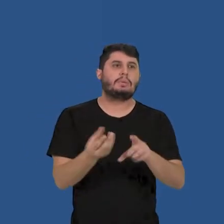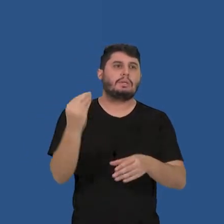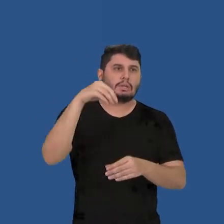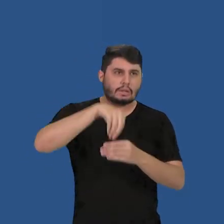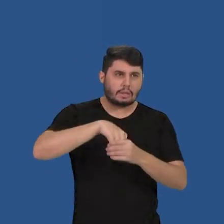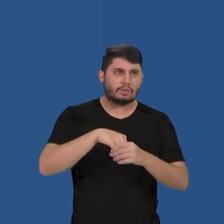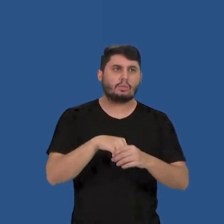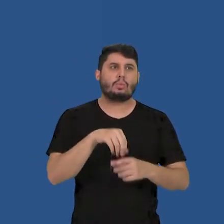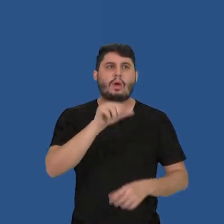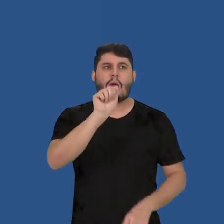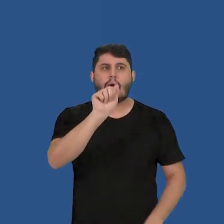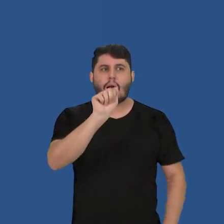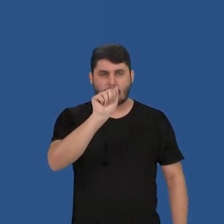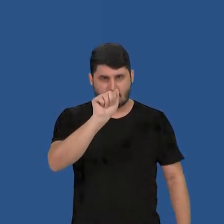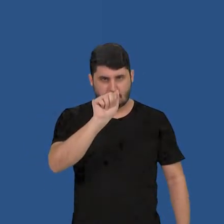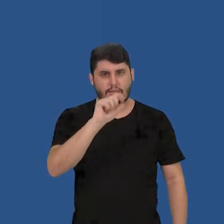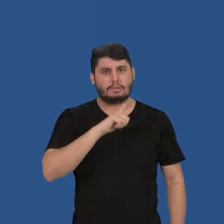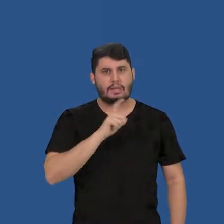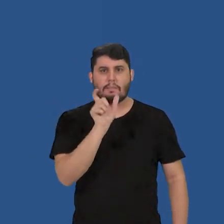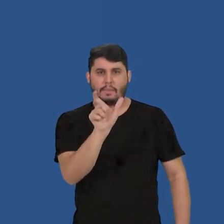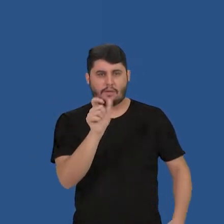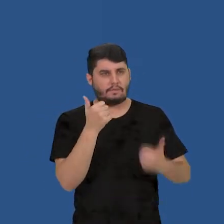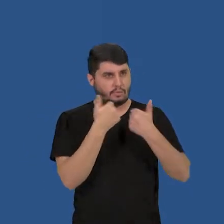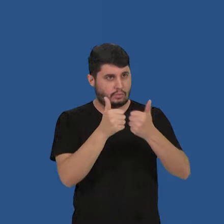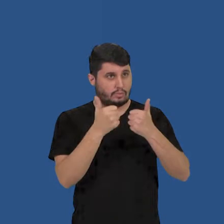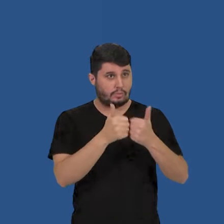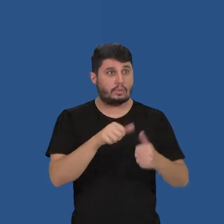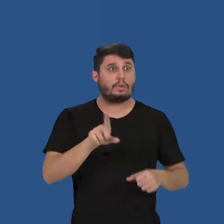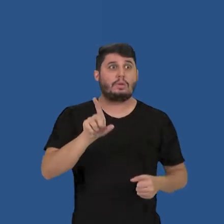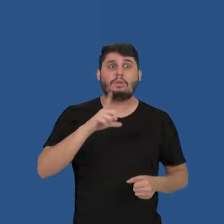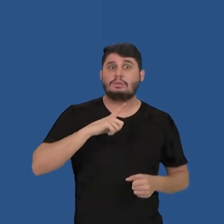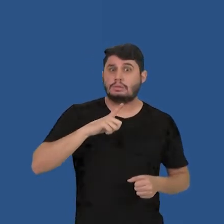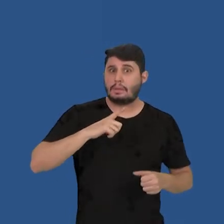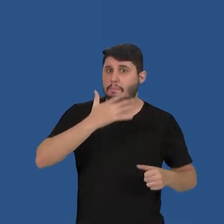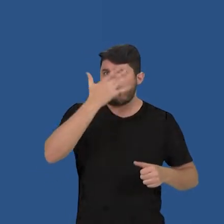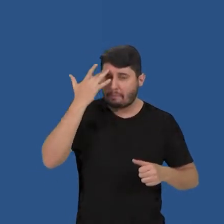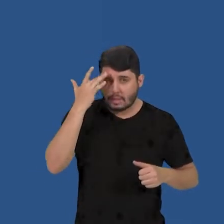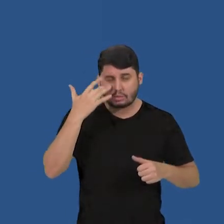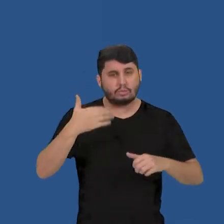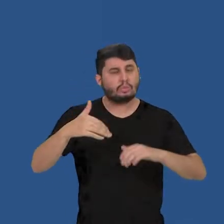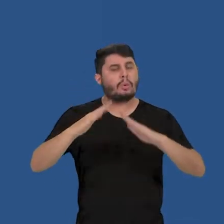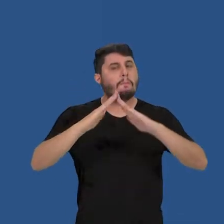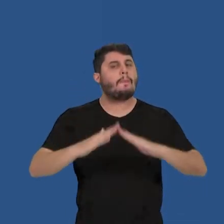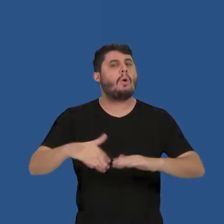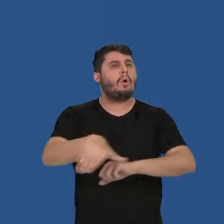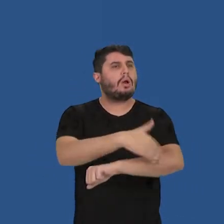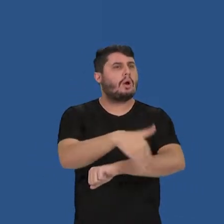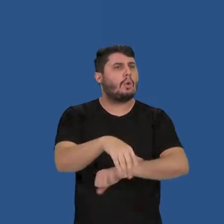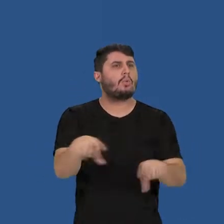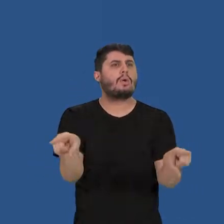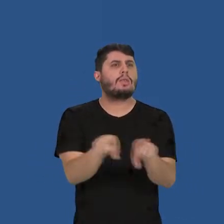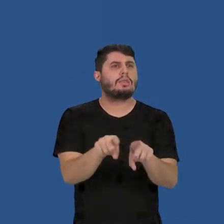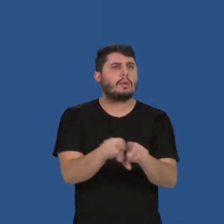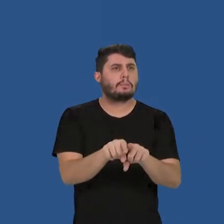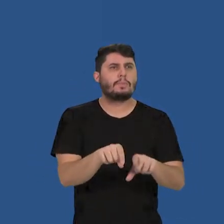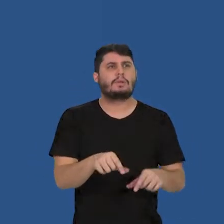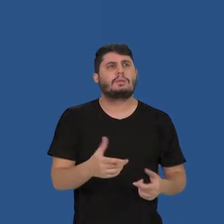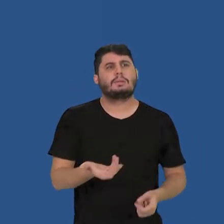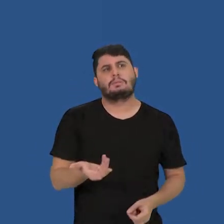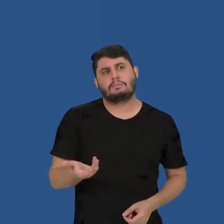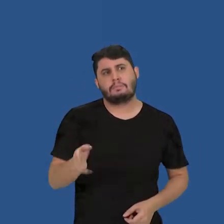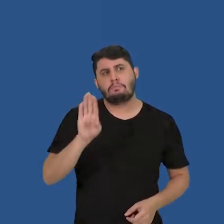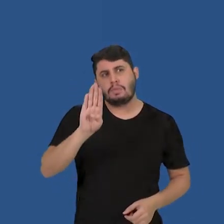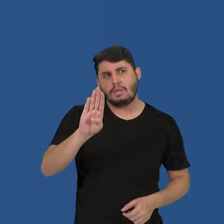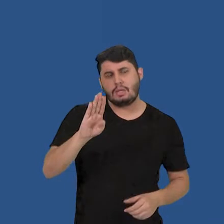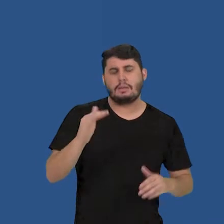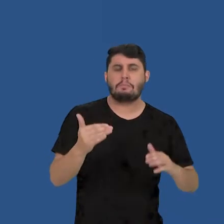A palavra moradores de rua aqui no começo, tá? Na letra B, a palavra moradores de rua aparece depois, tá? Na letra